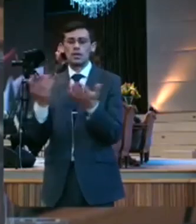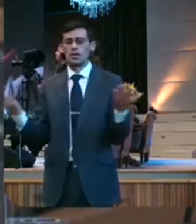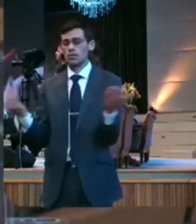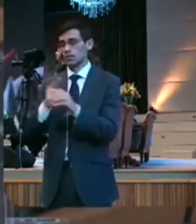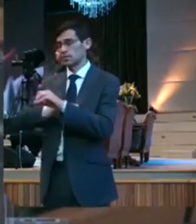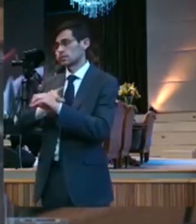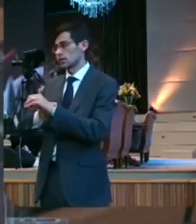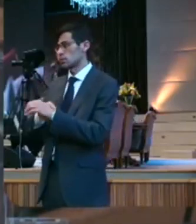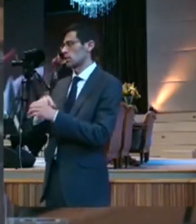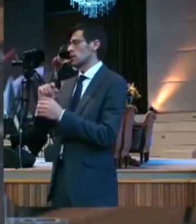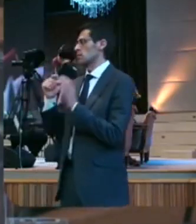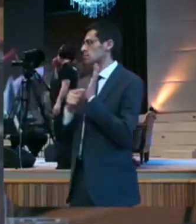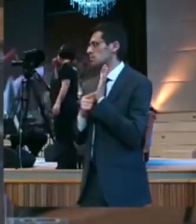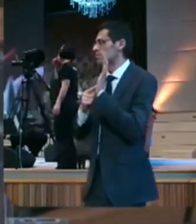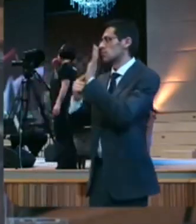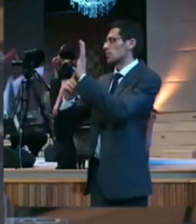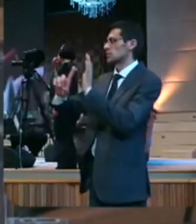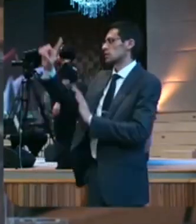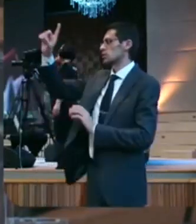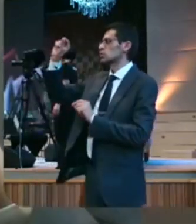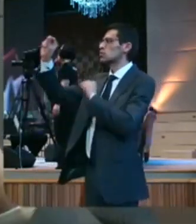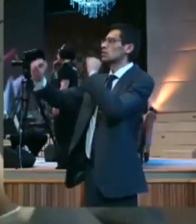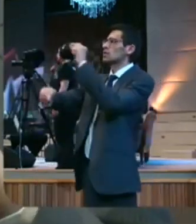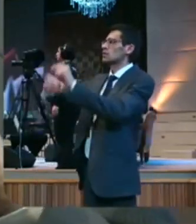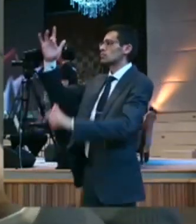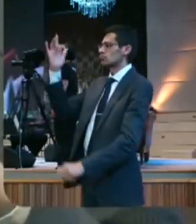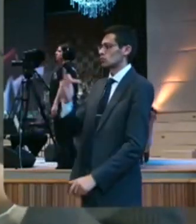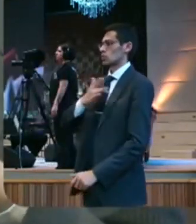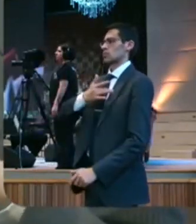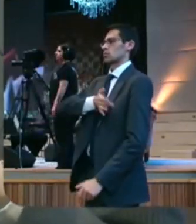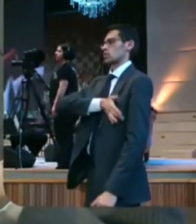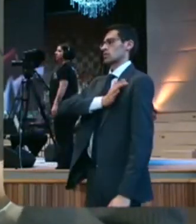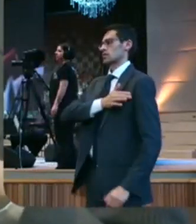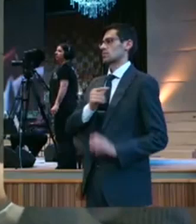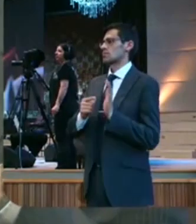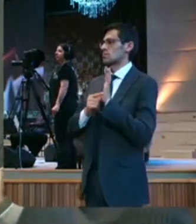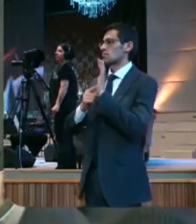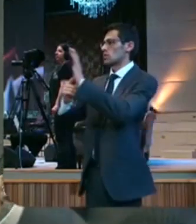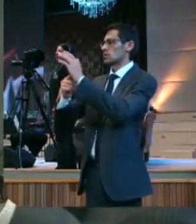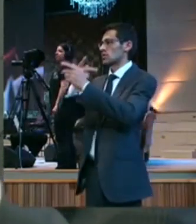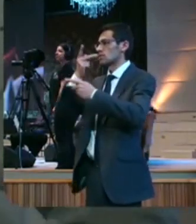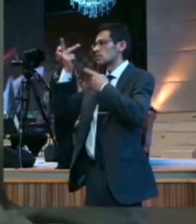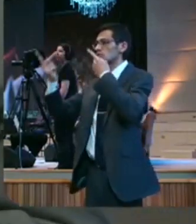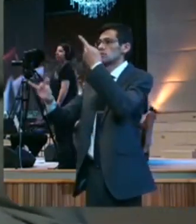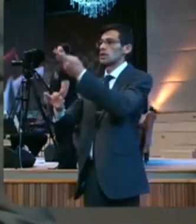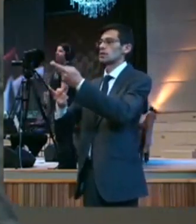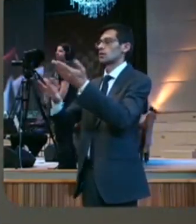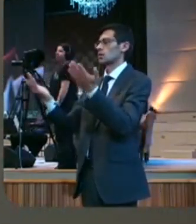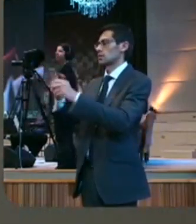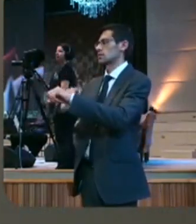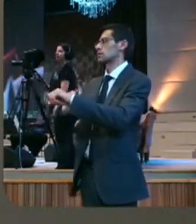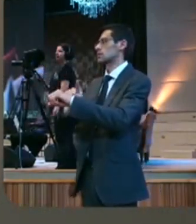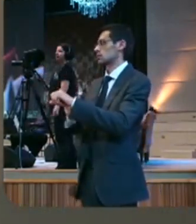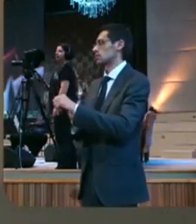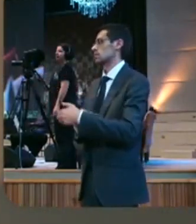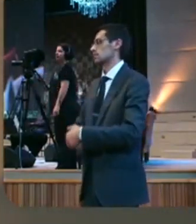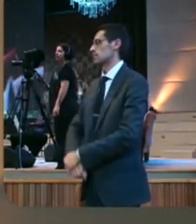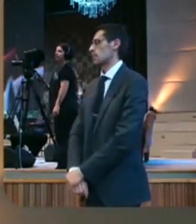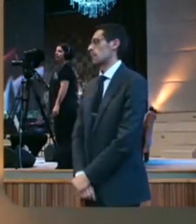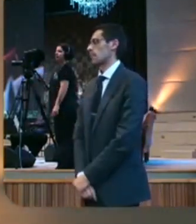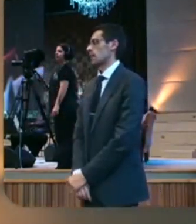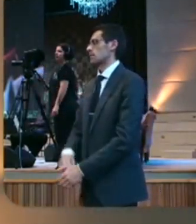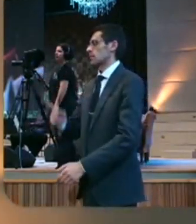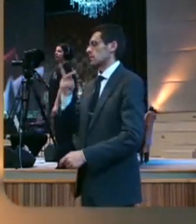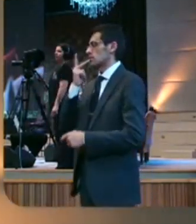Santo falou com você hoje? O que é que o Senhor tocou o teu coração? Que áreas Ele tocou a tua vida?